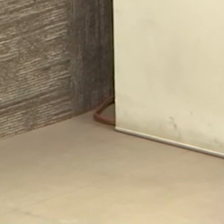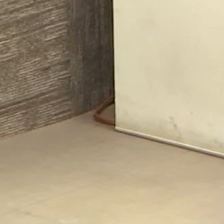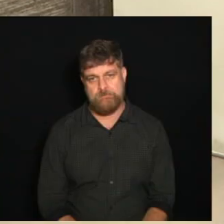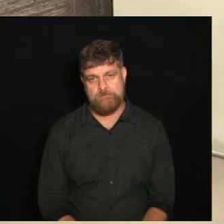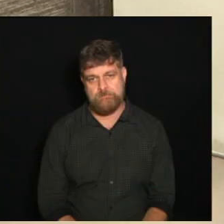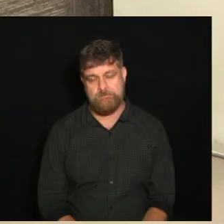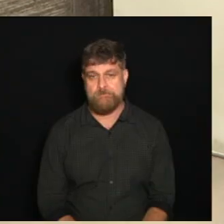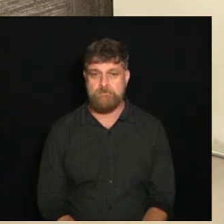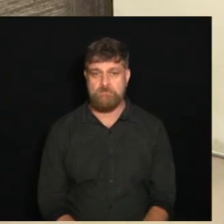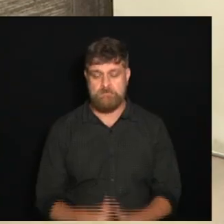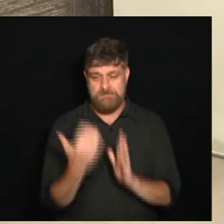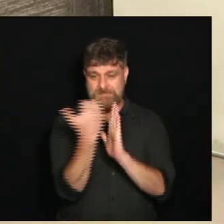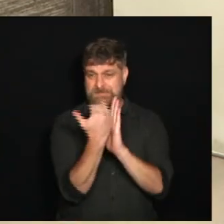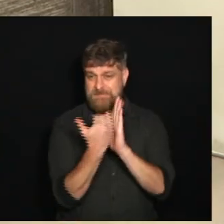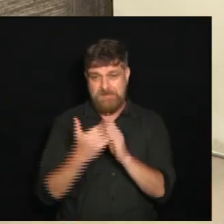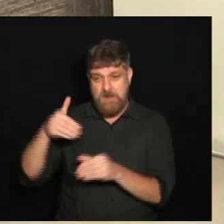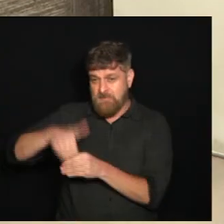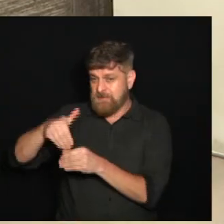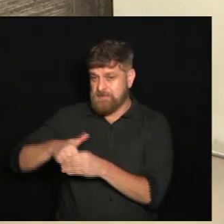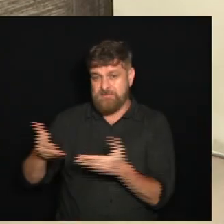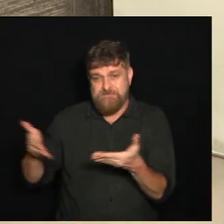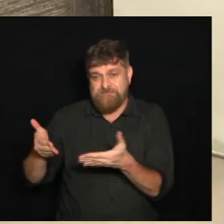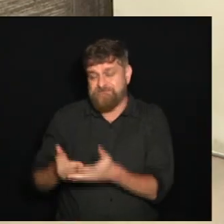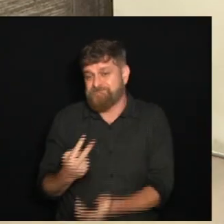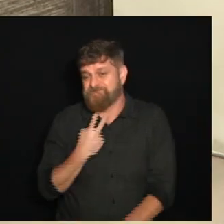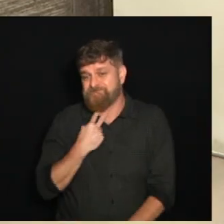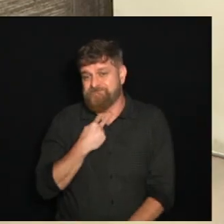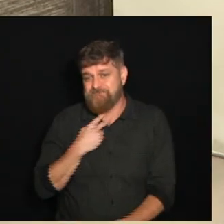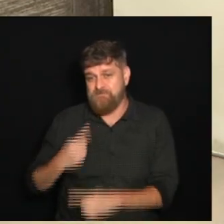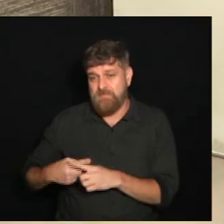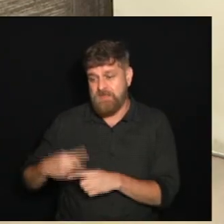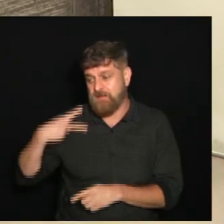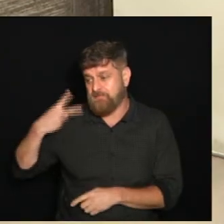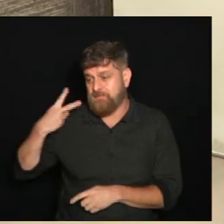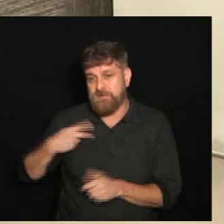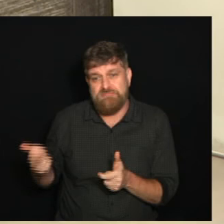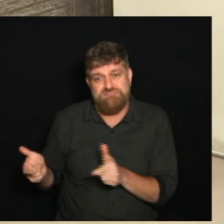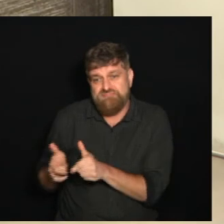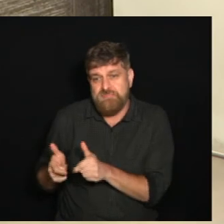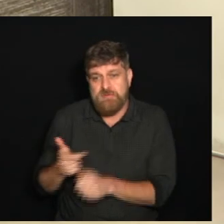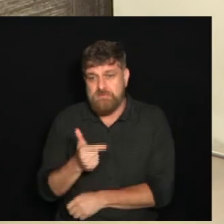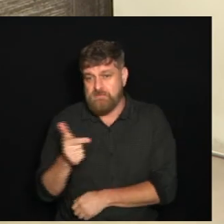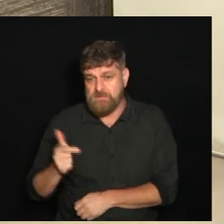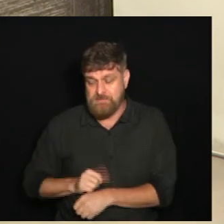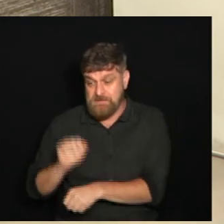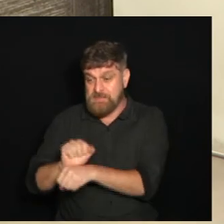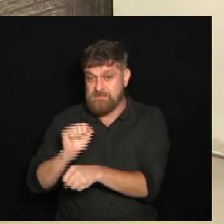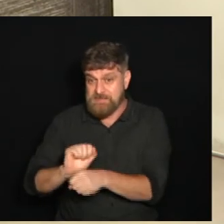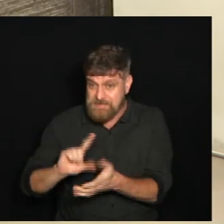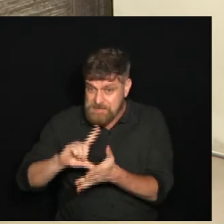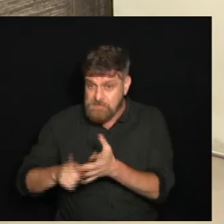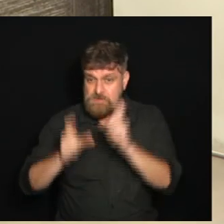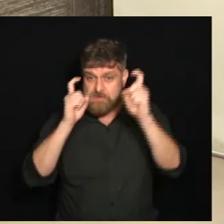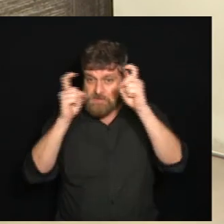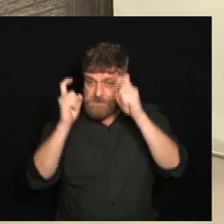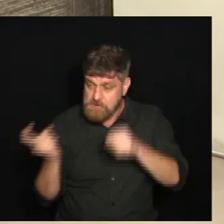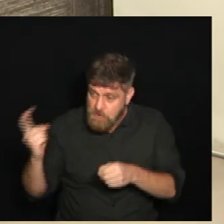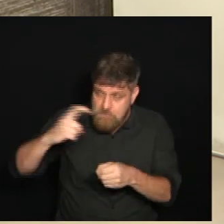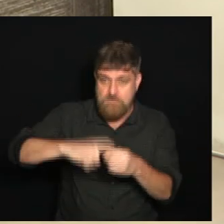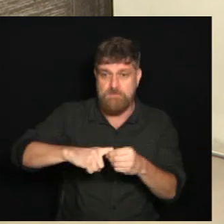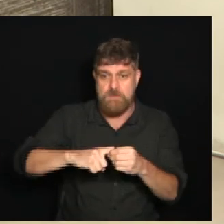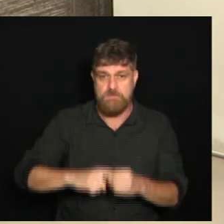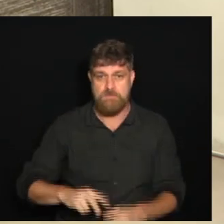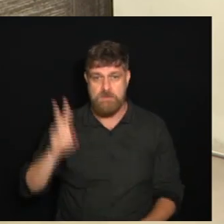previstas para esta reunião ficam para as próximas, quando houverem. A gente lembra que